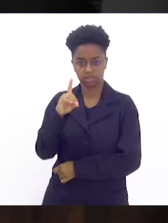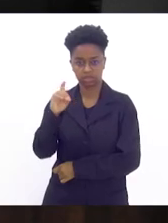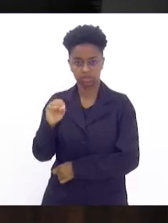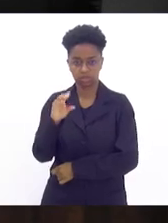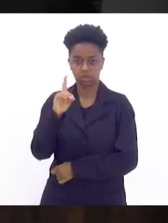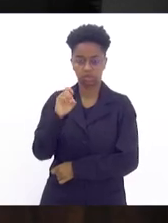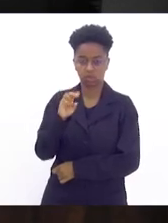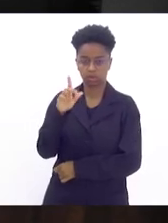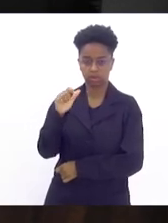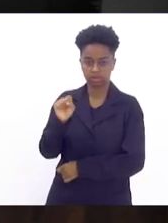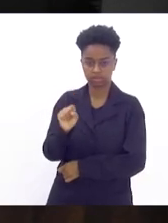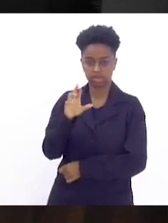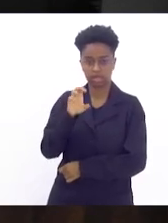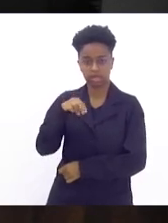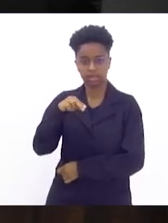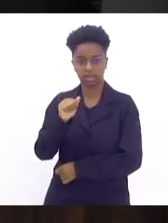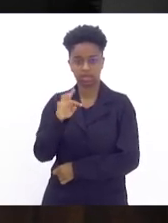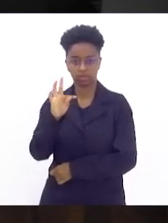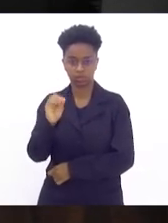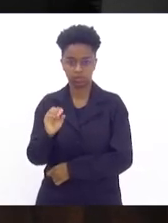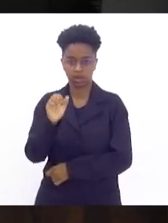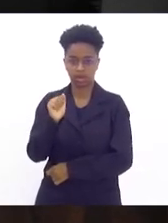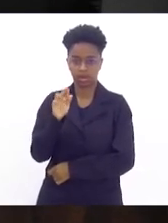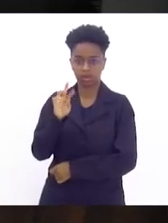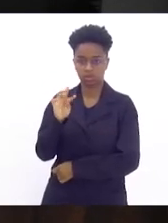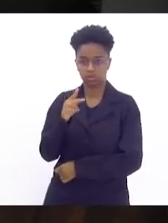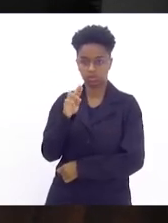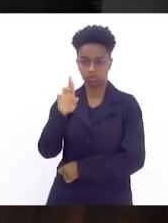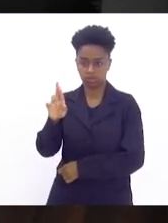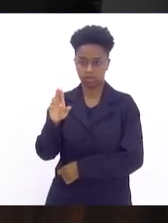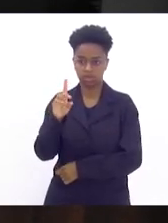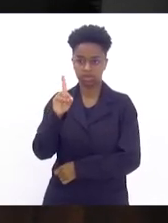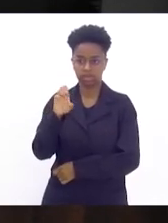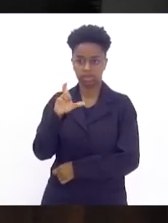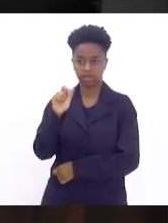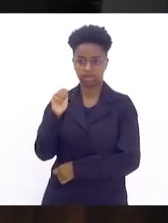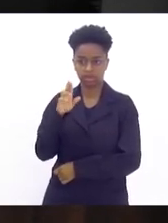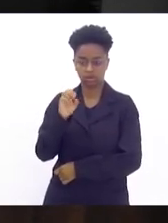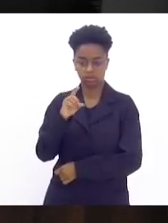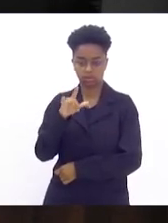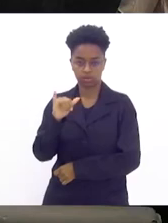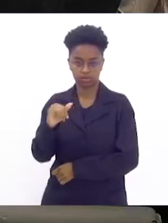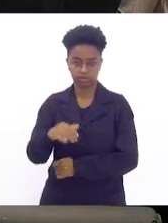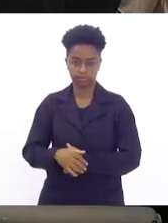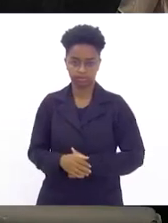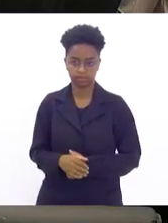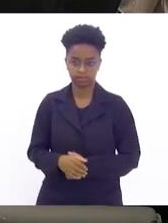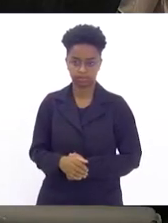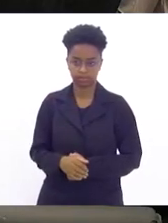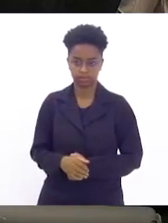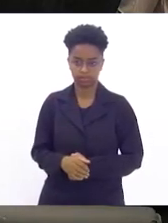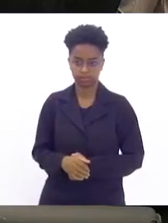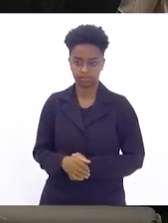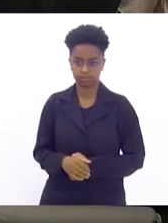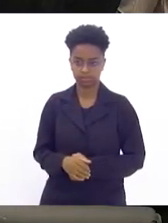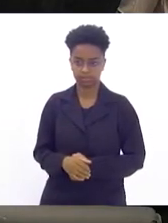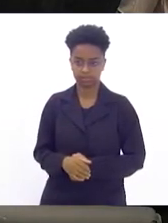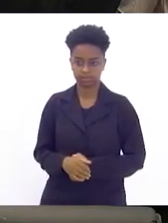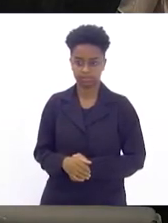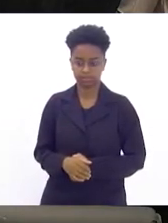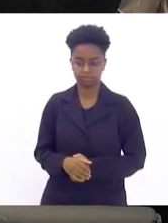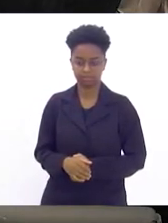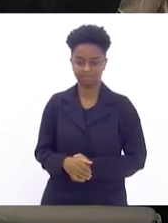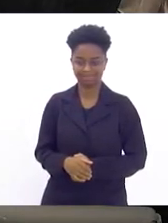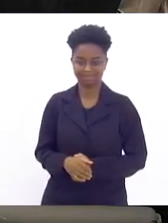Renato Arthur Deputado Guilherme delaroli por favor já tá aqui Deputado